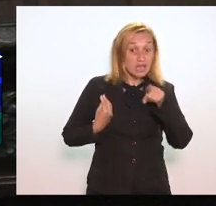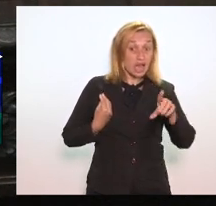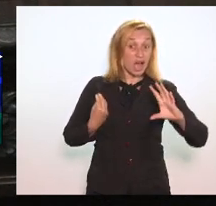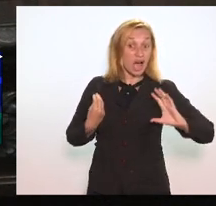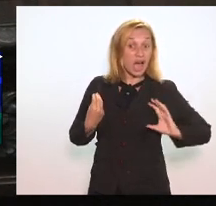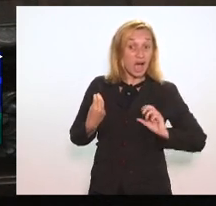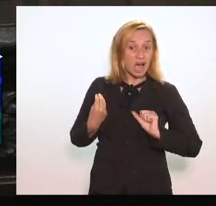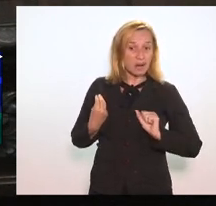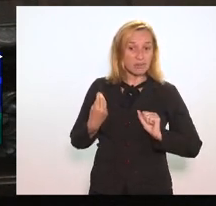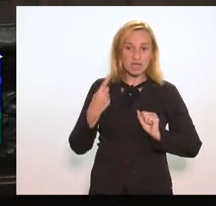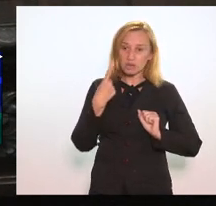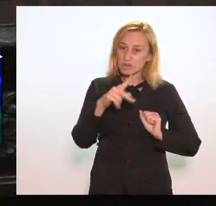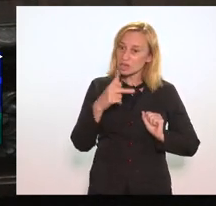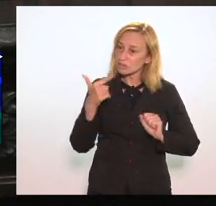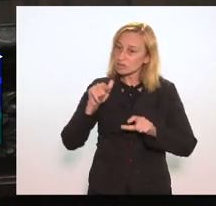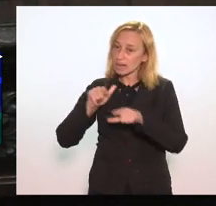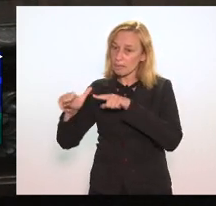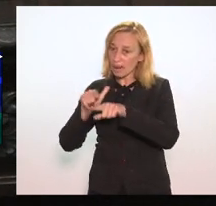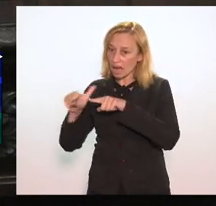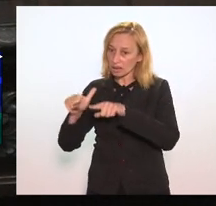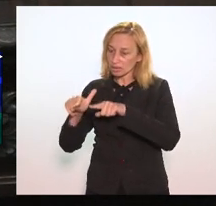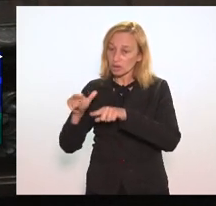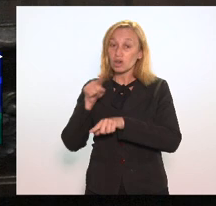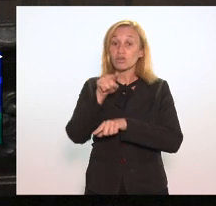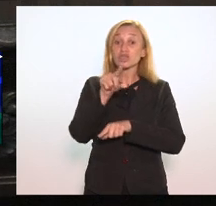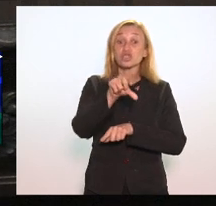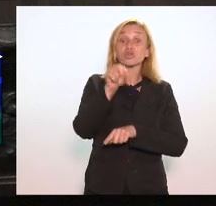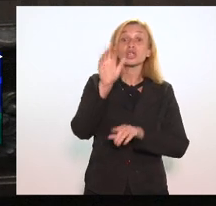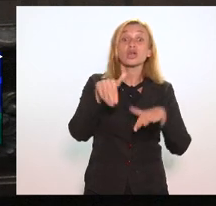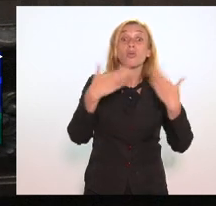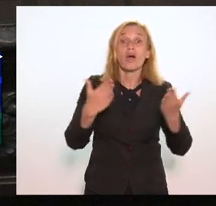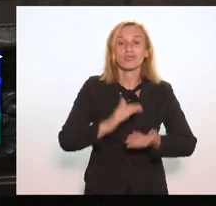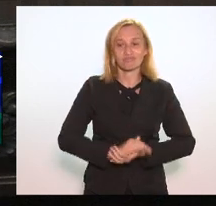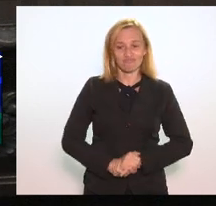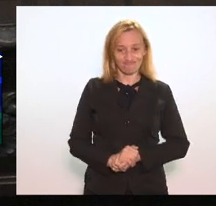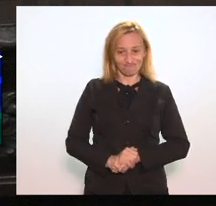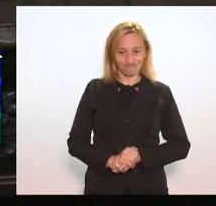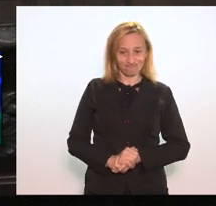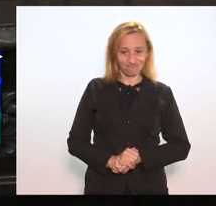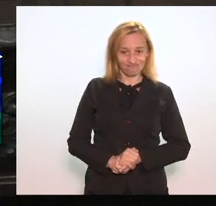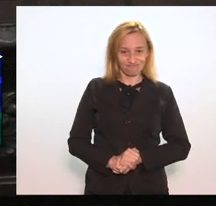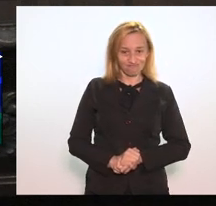e o seu emprego O que você iria escolher